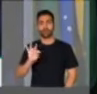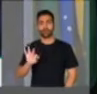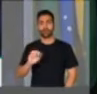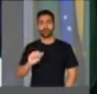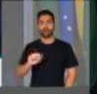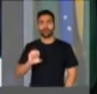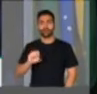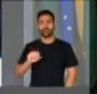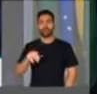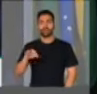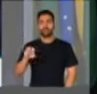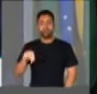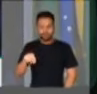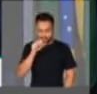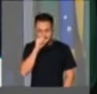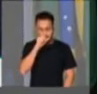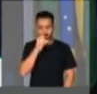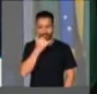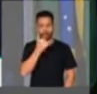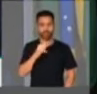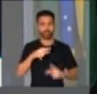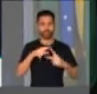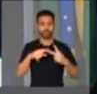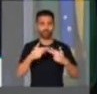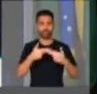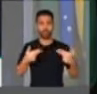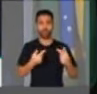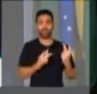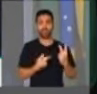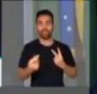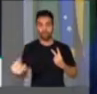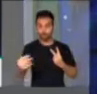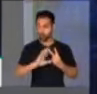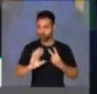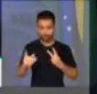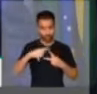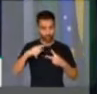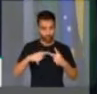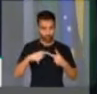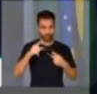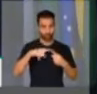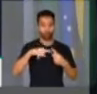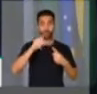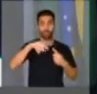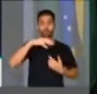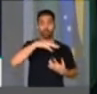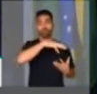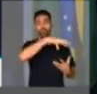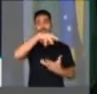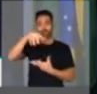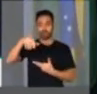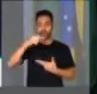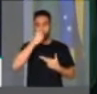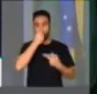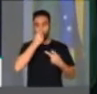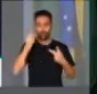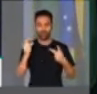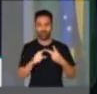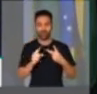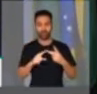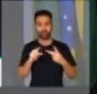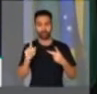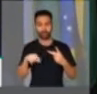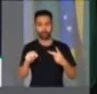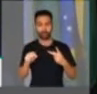Só tem duas coisas que são infinitas. Uma delas é o universo. A outra